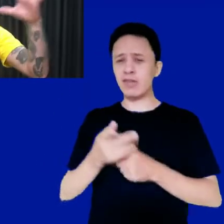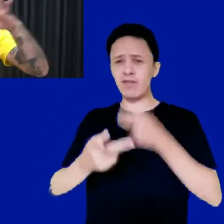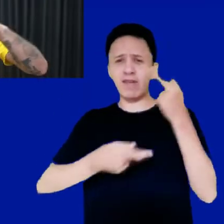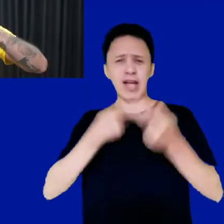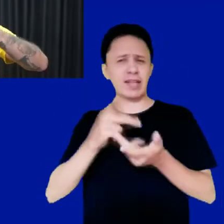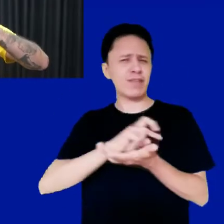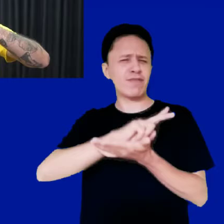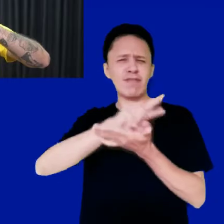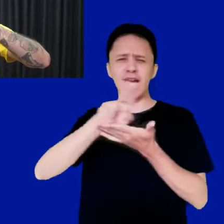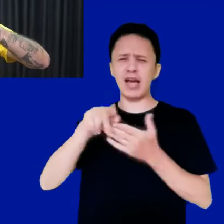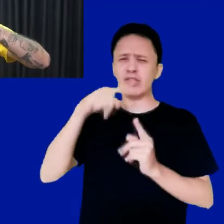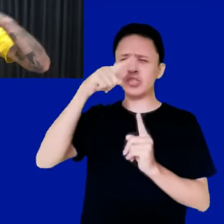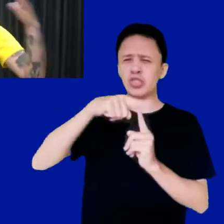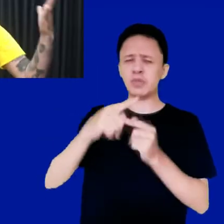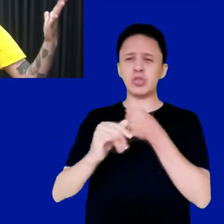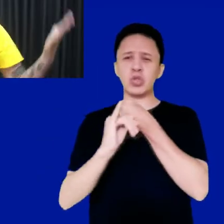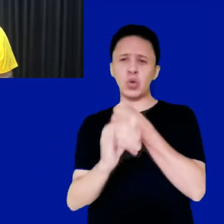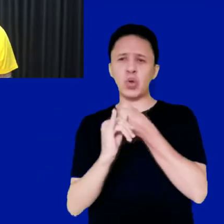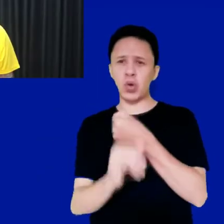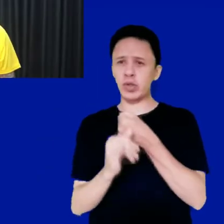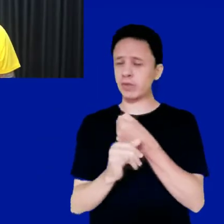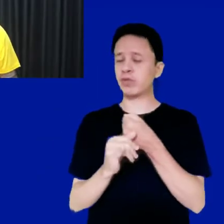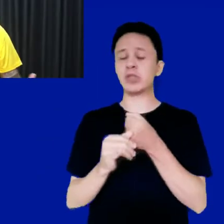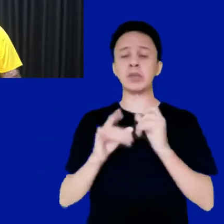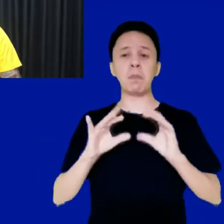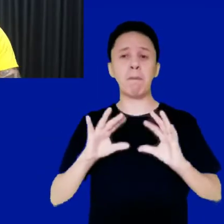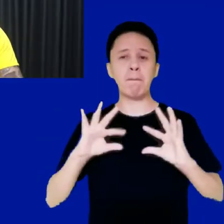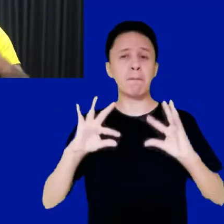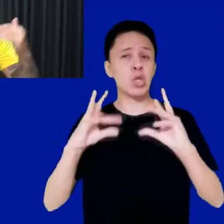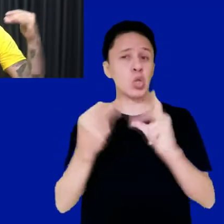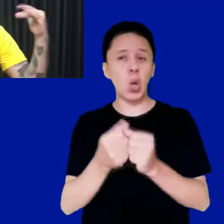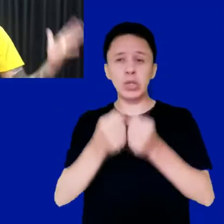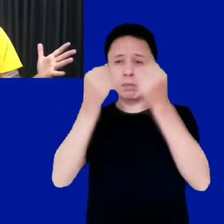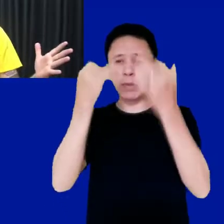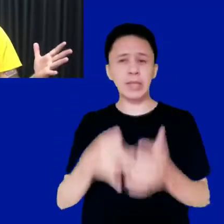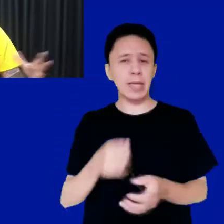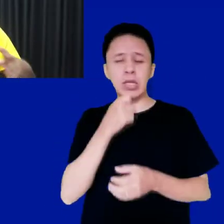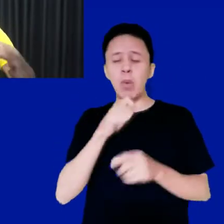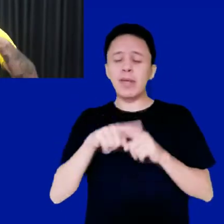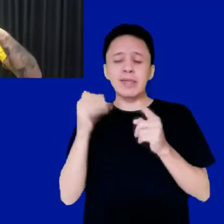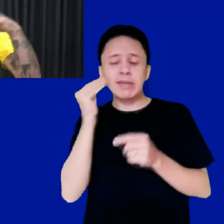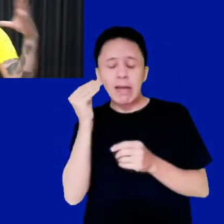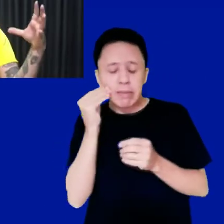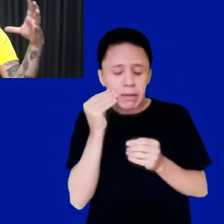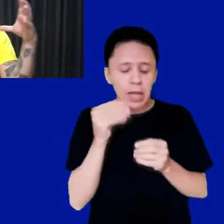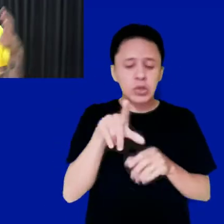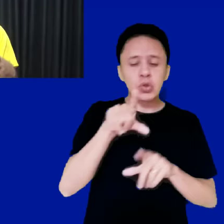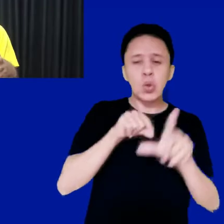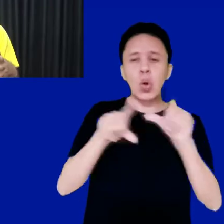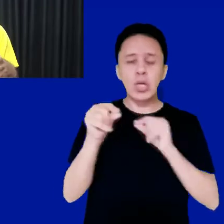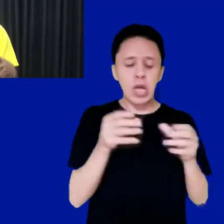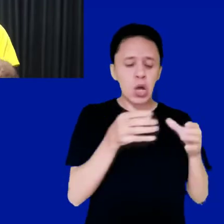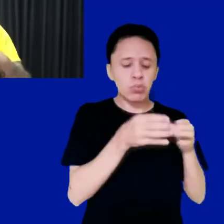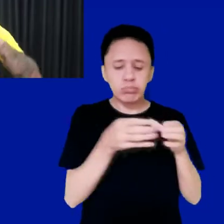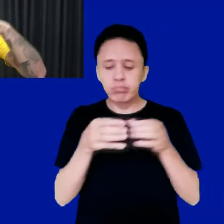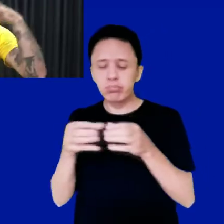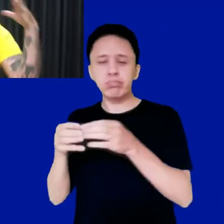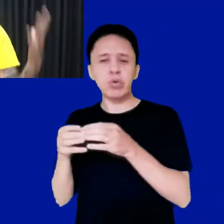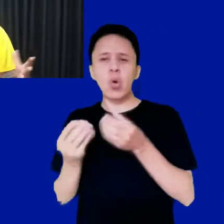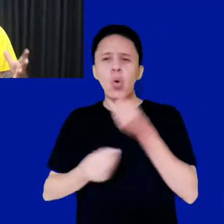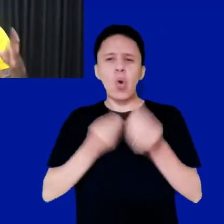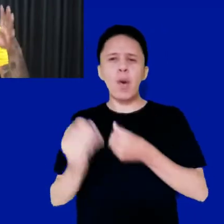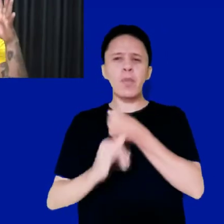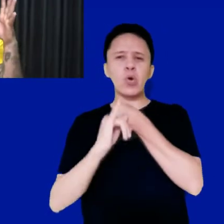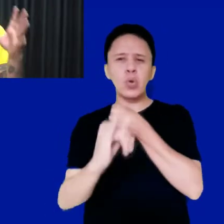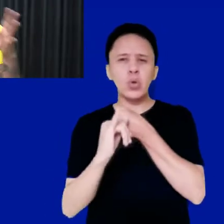geral, a gente vai falar porque são muitos tipos de crônica, eu não vou falar de todos eles, mas eu vou tentar agrupá-los para poder falar